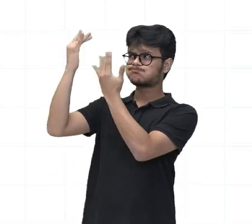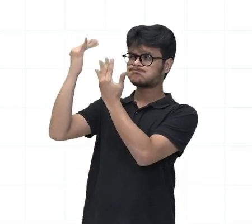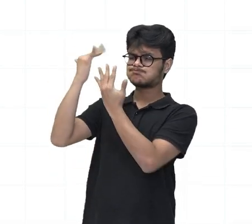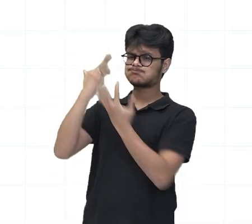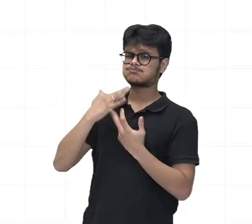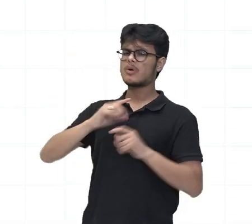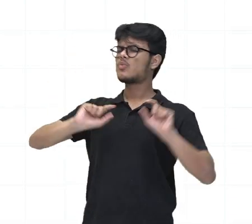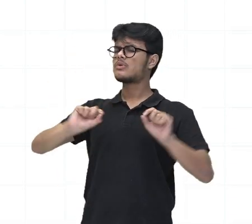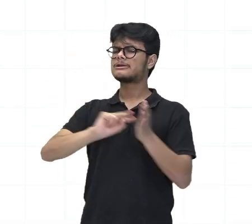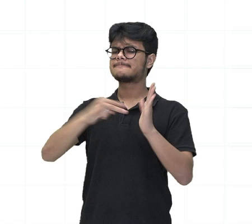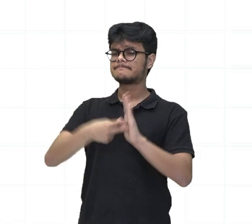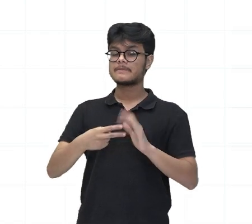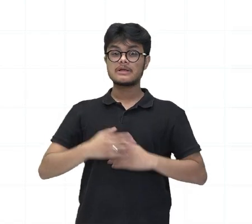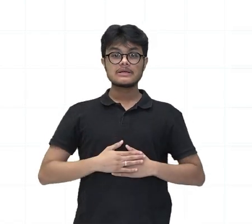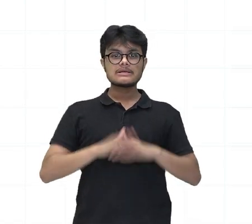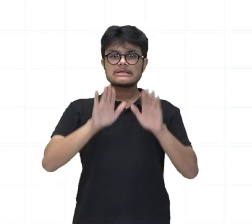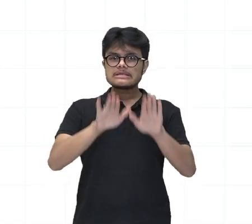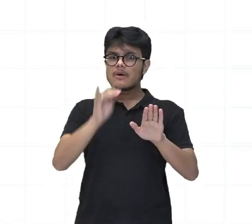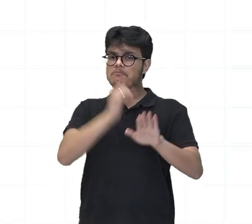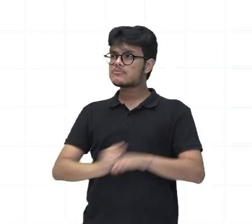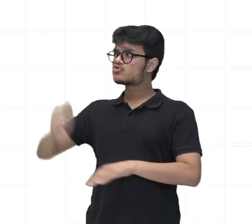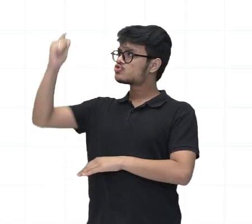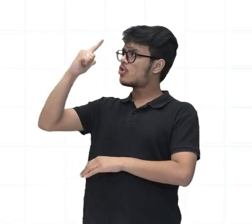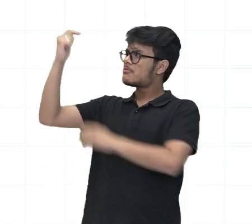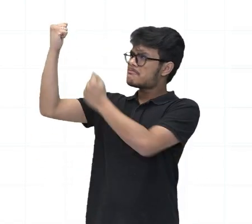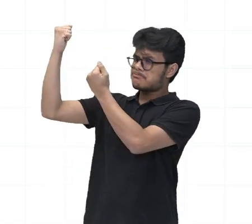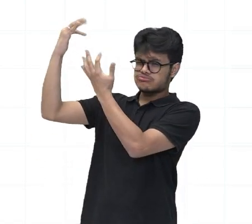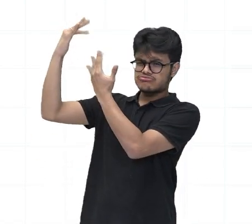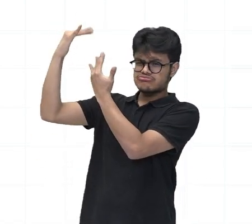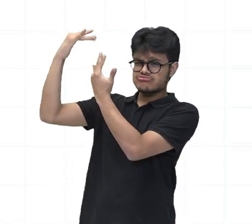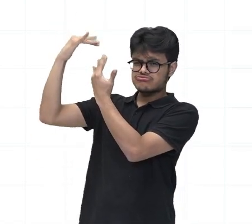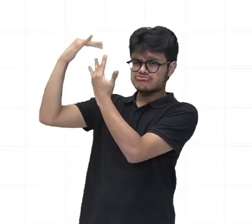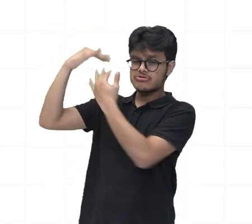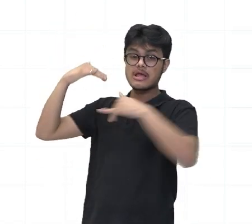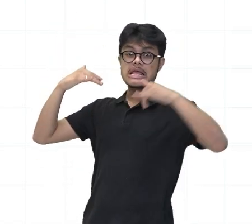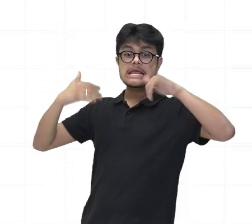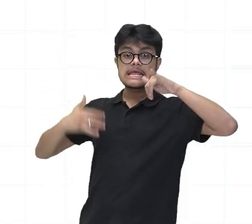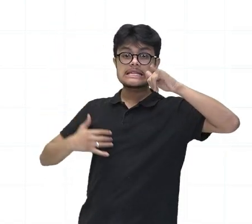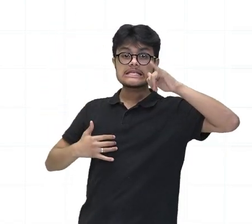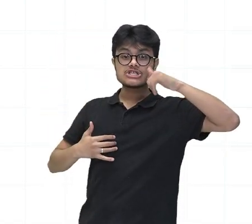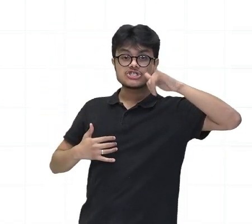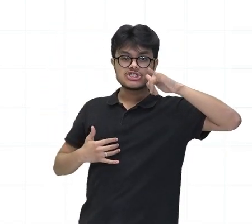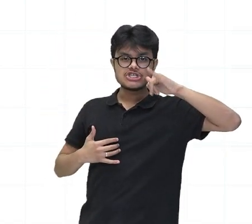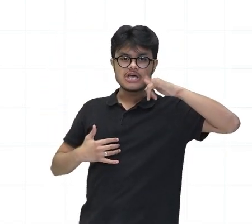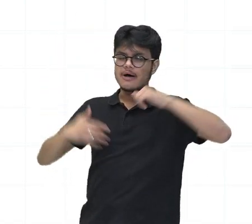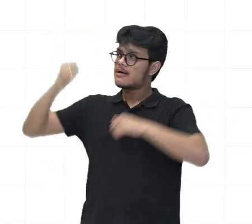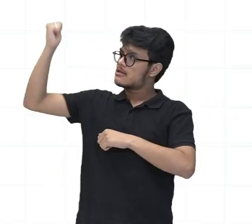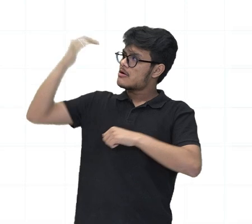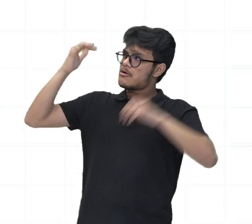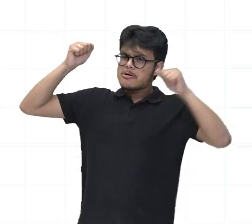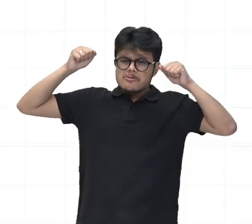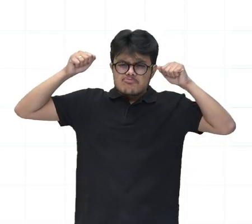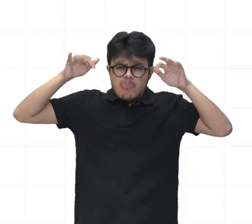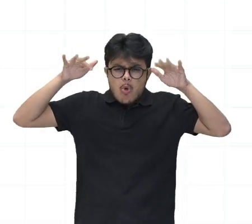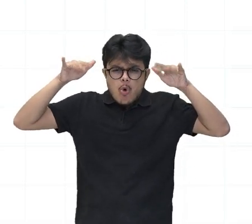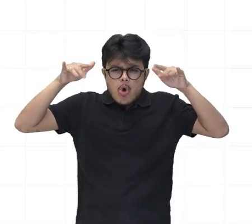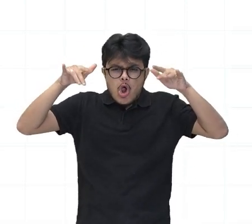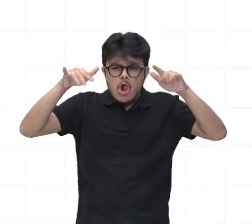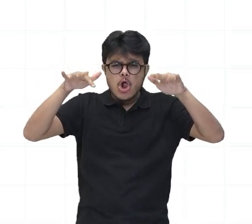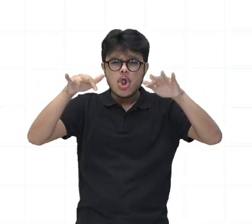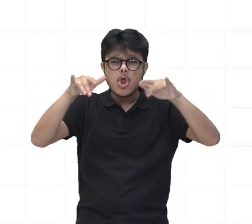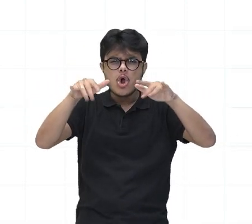a energia emitida pelo Sol na forma de ondas eletromagnéticas.